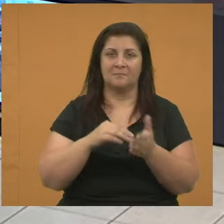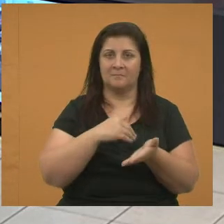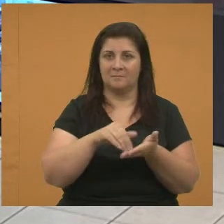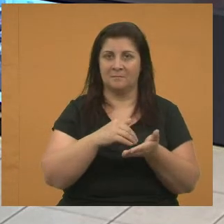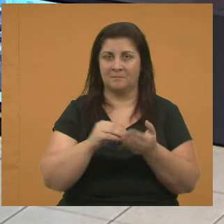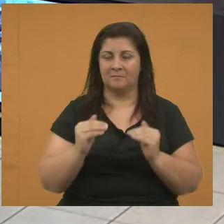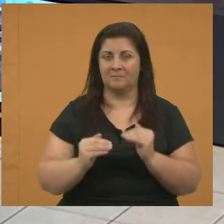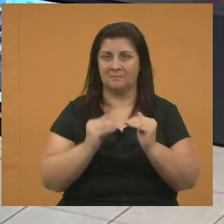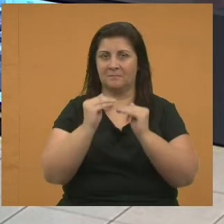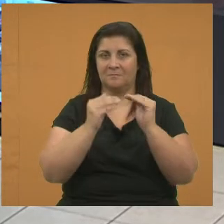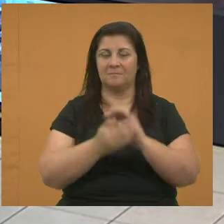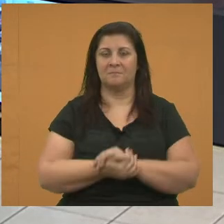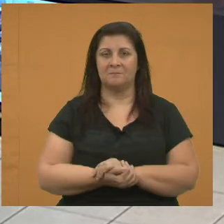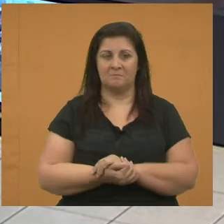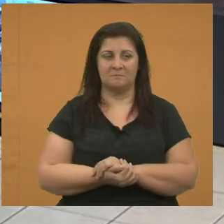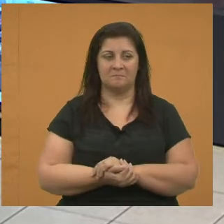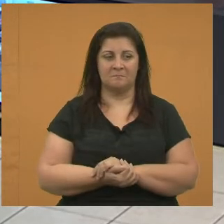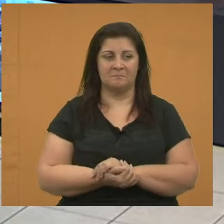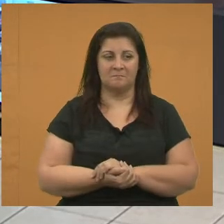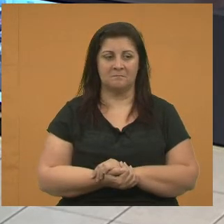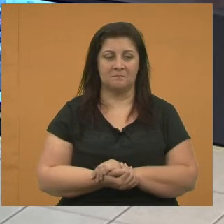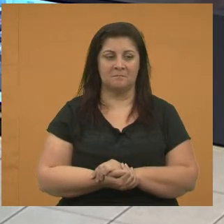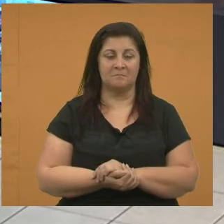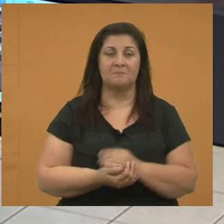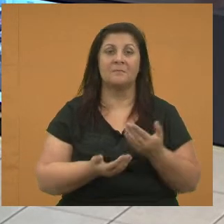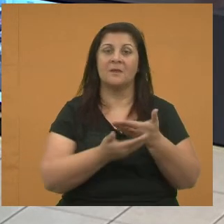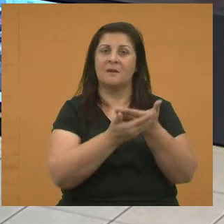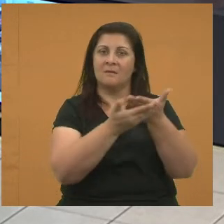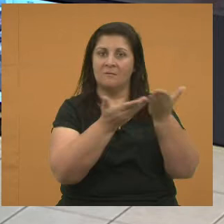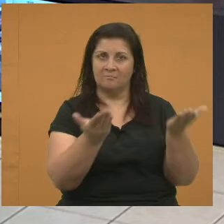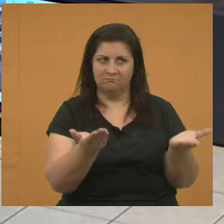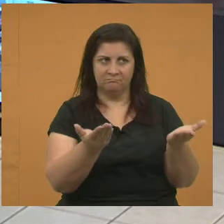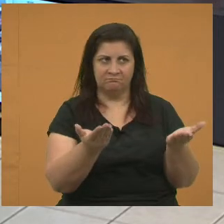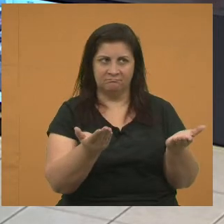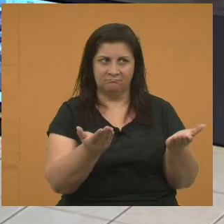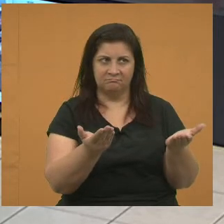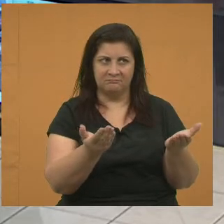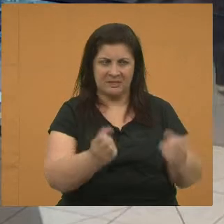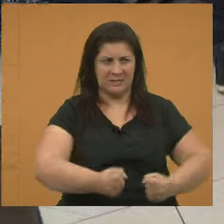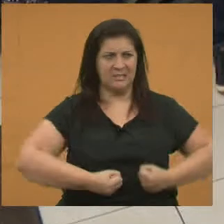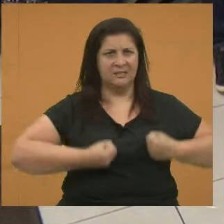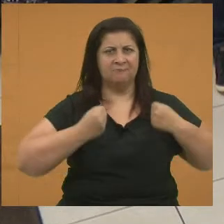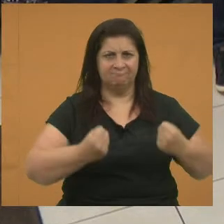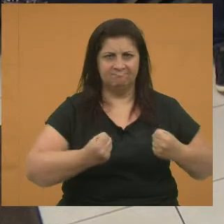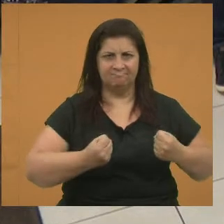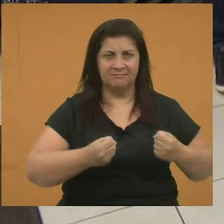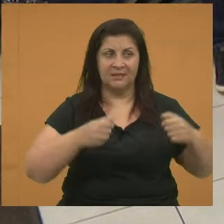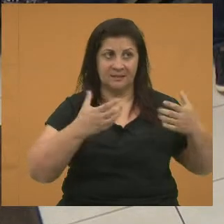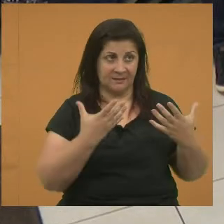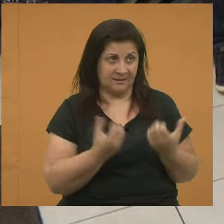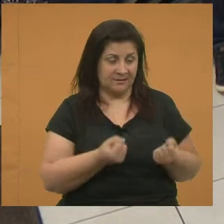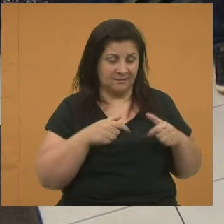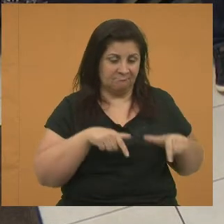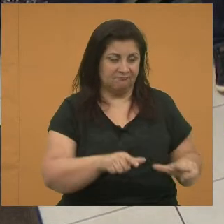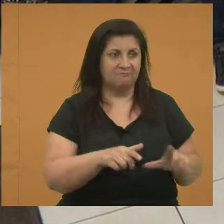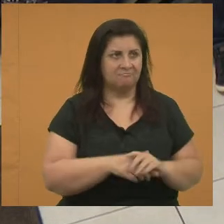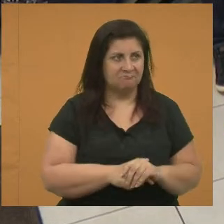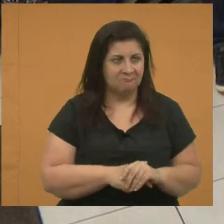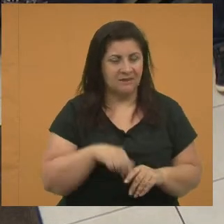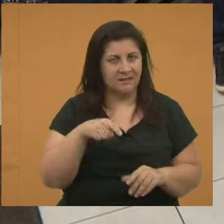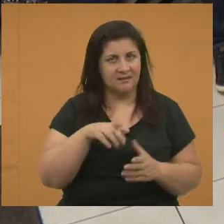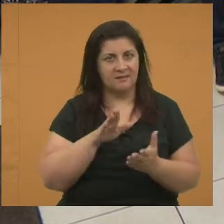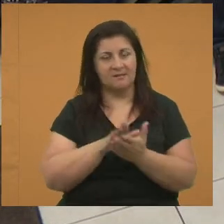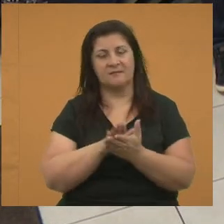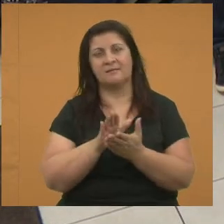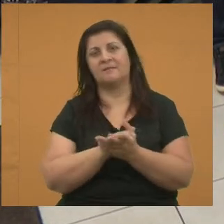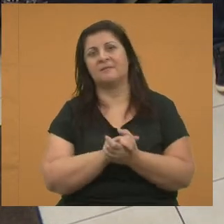Eu quero saudar vocês, homenageados, guerreiros da cidade de Jacareí. Porque quando a gente